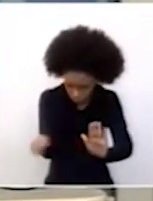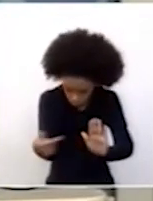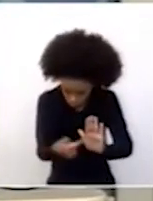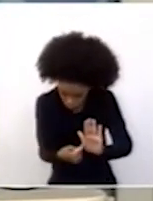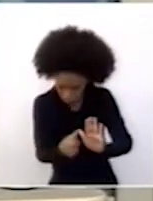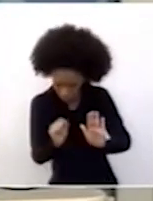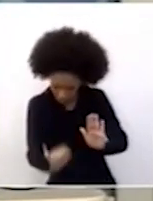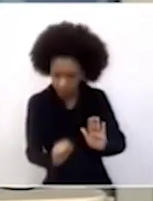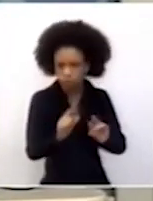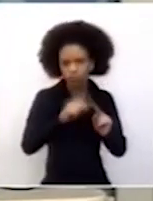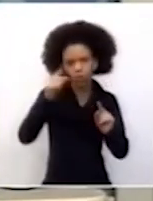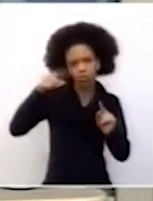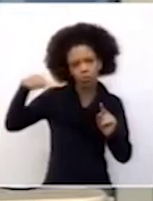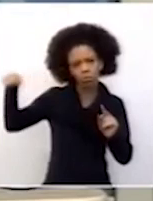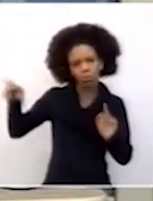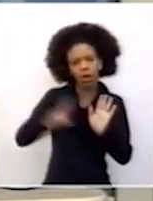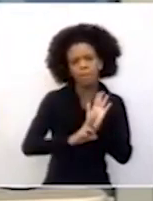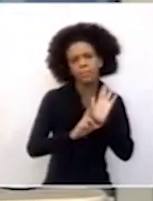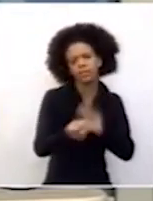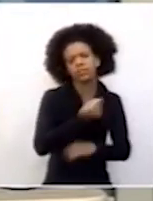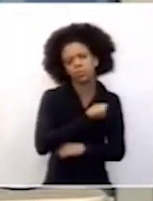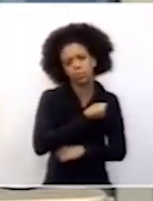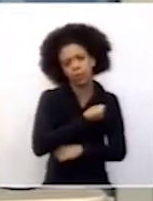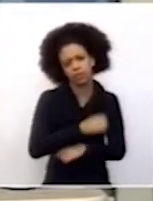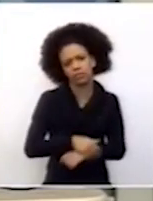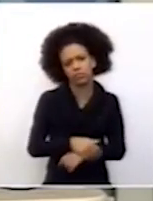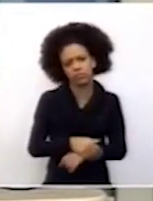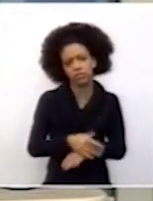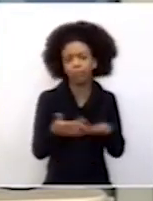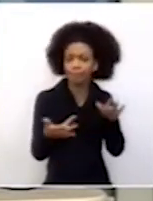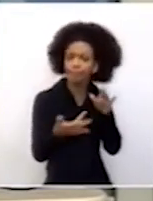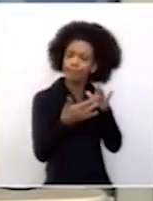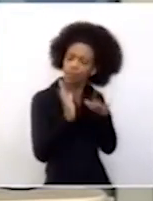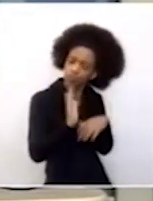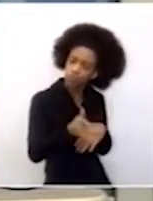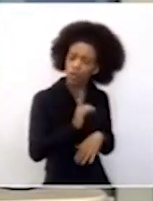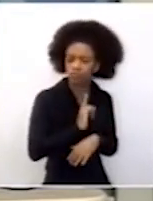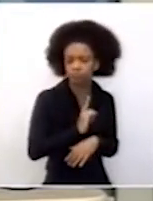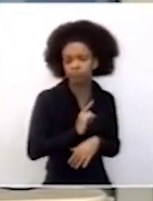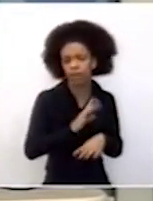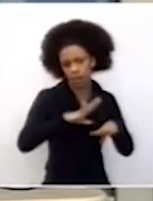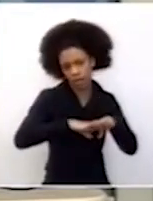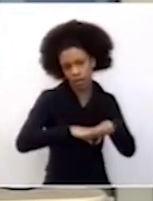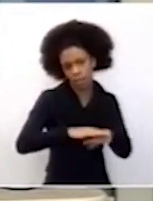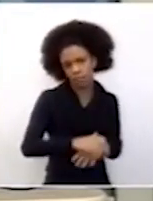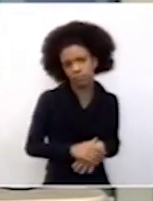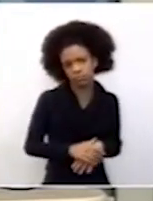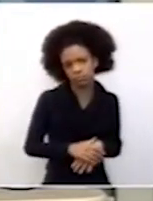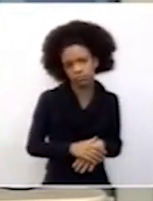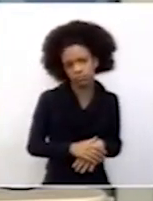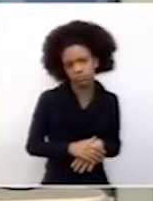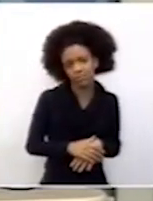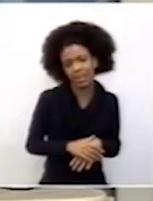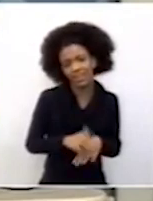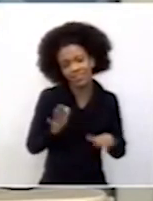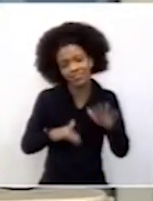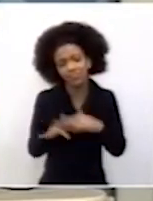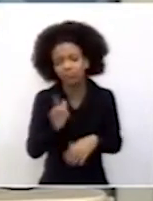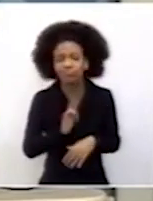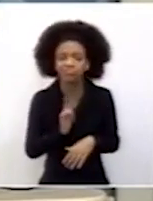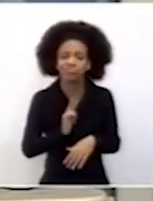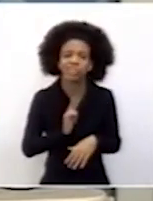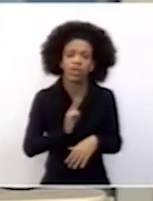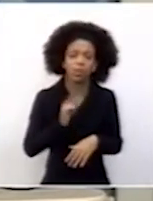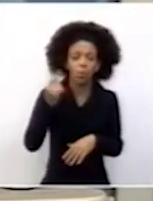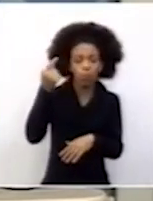um gráfico, uma representação numérica, assim, que ele já tenha contato com a matemática, né, mesmo que ele não tenha um conhecimento assim, de